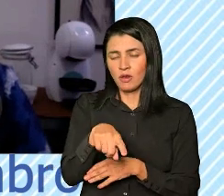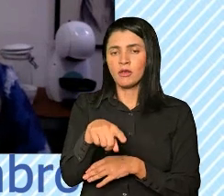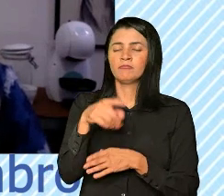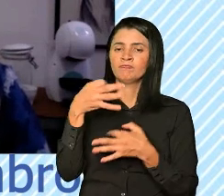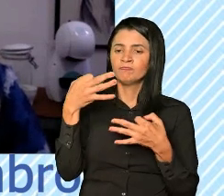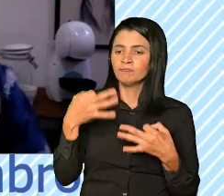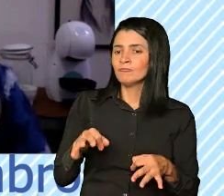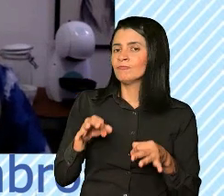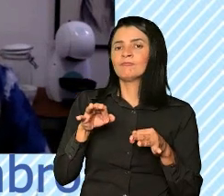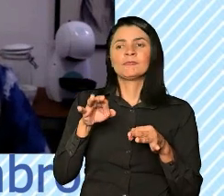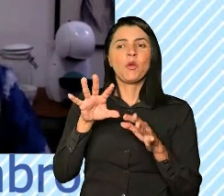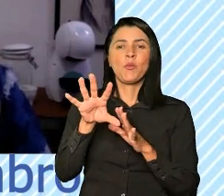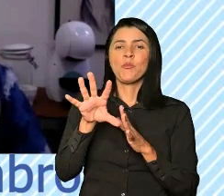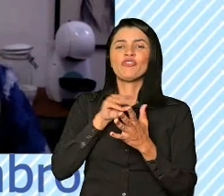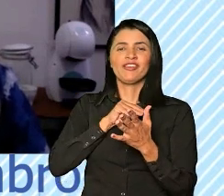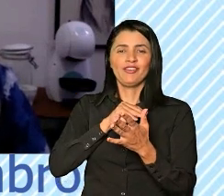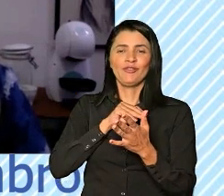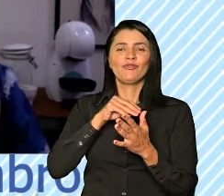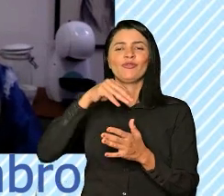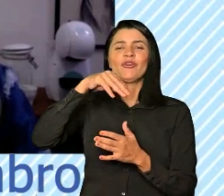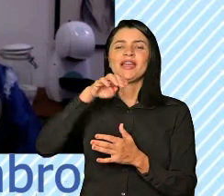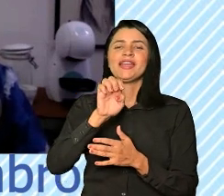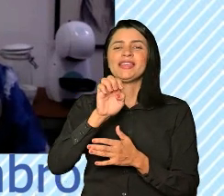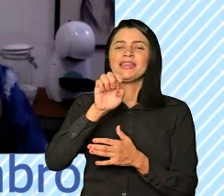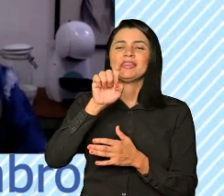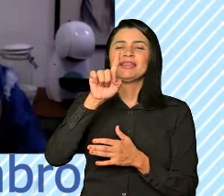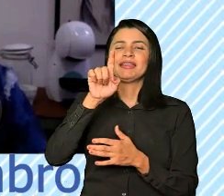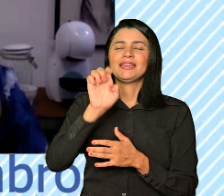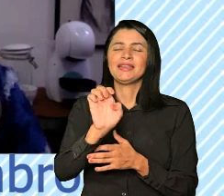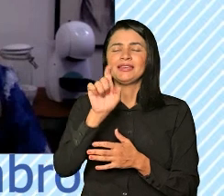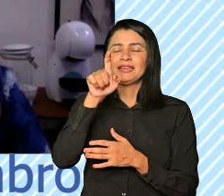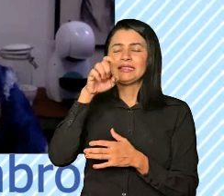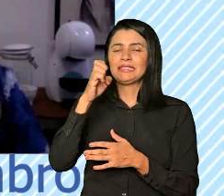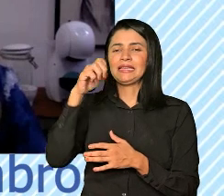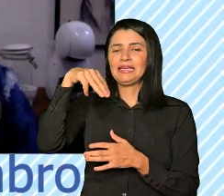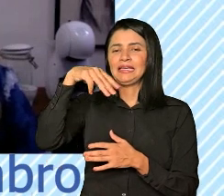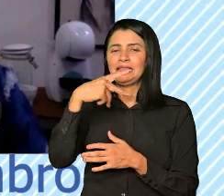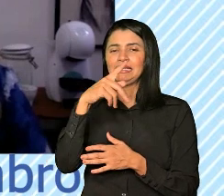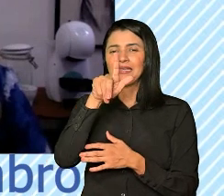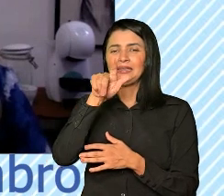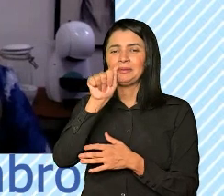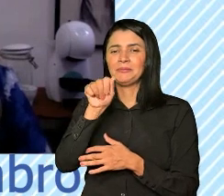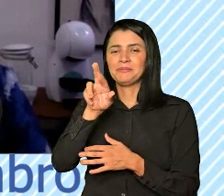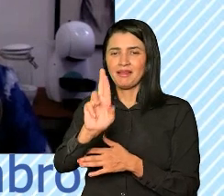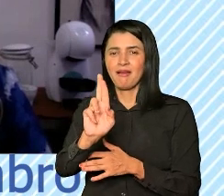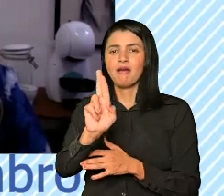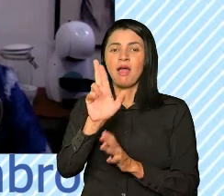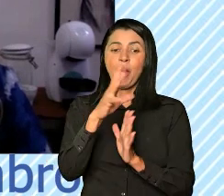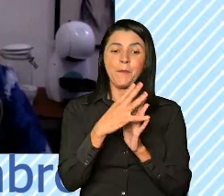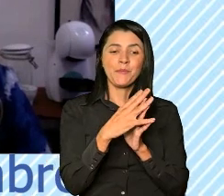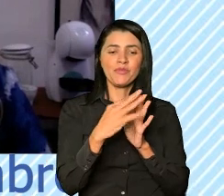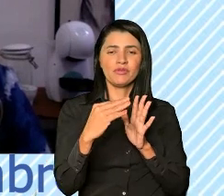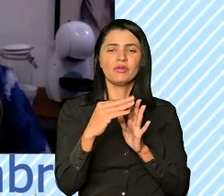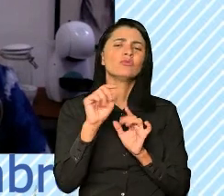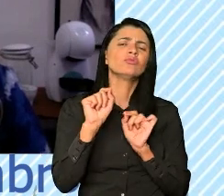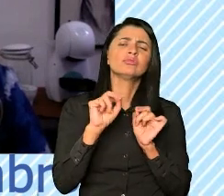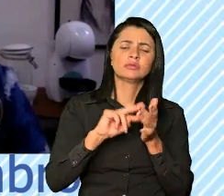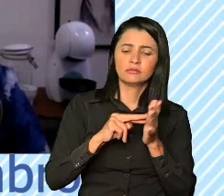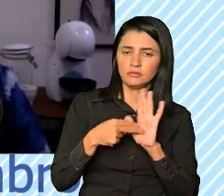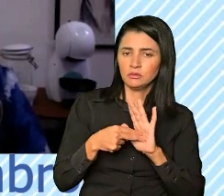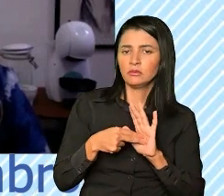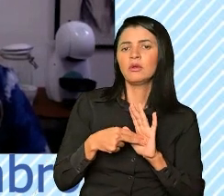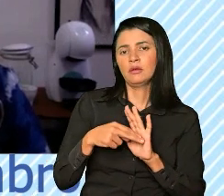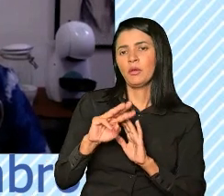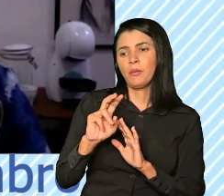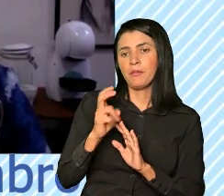autor, Todorov, o nome dele. O que significa isso? Precisamos da memória como